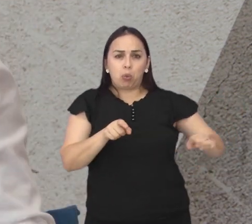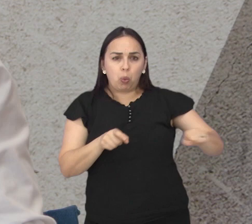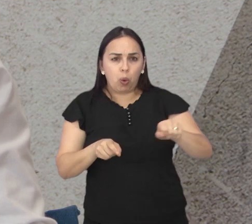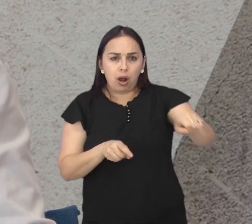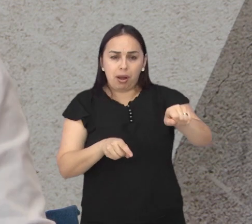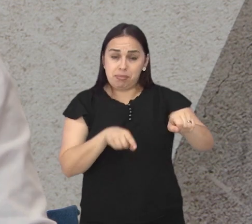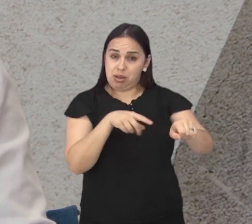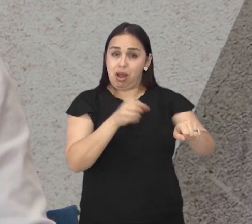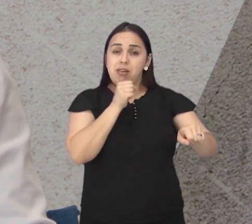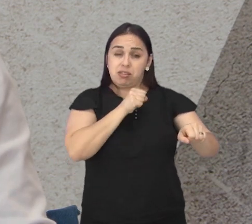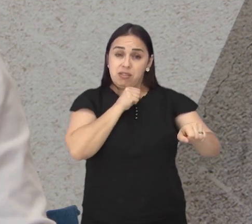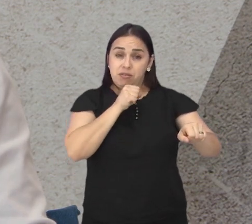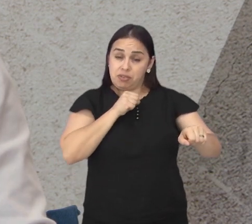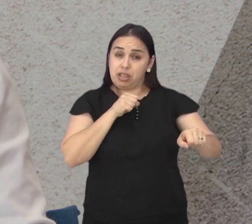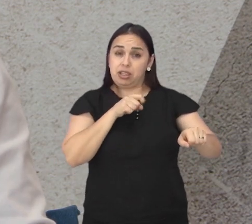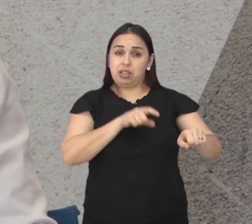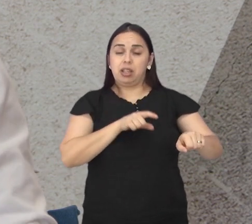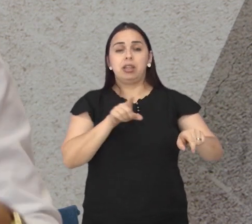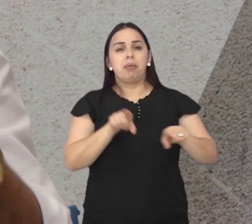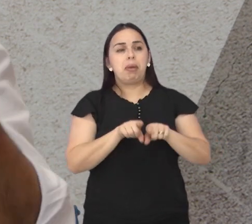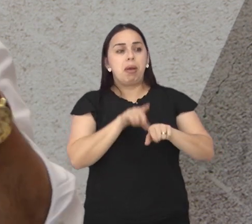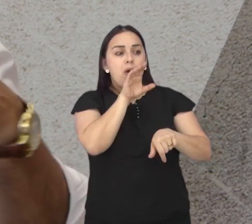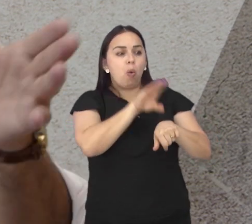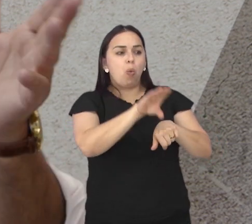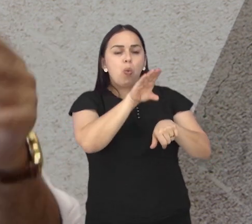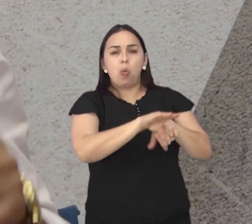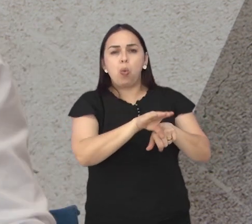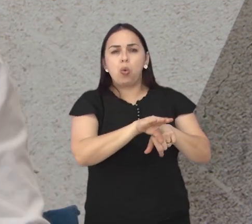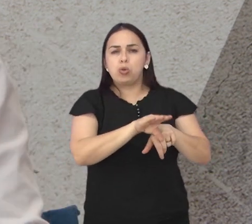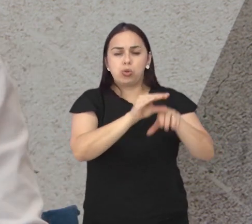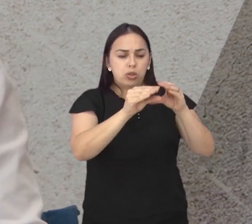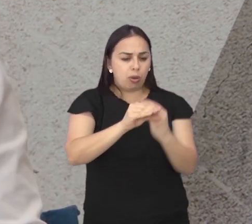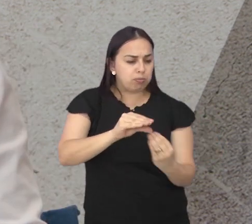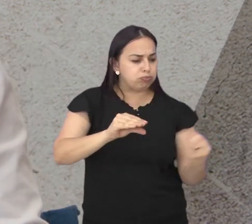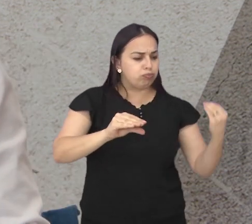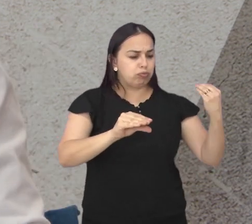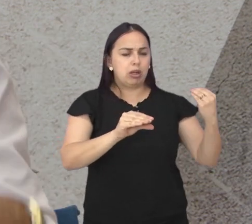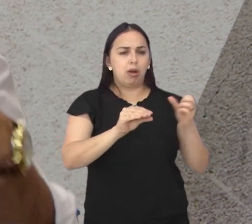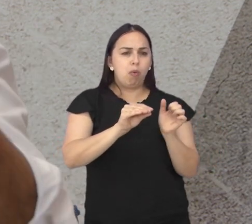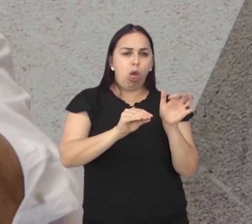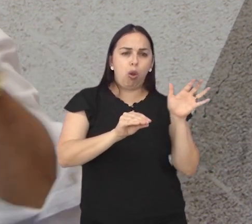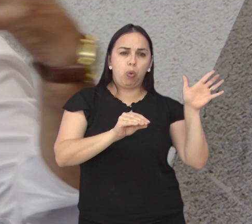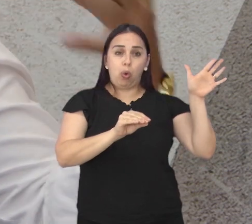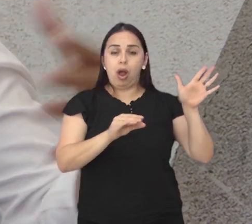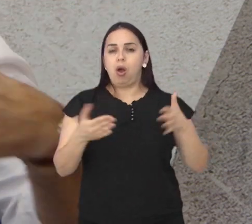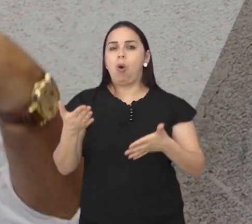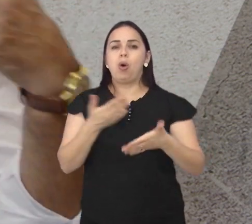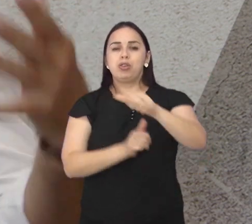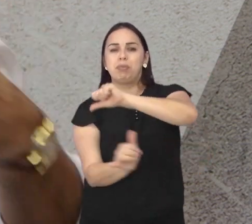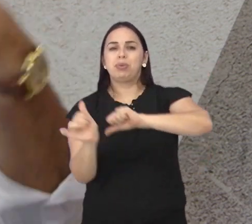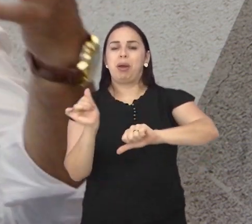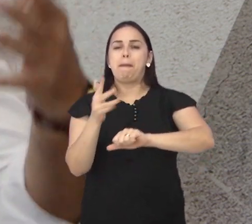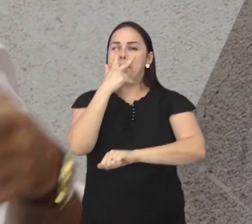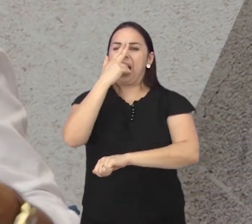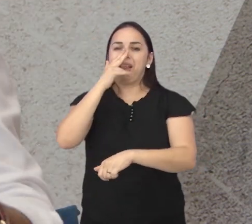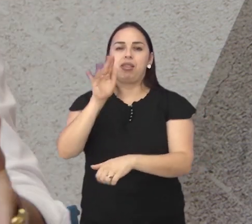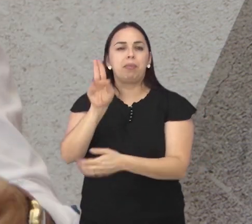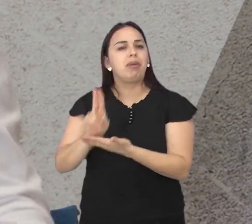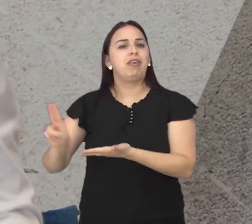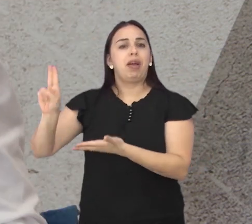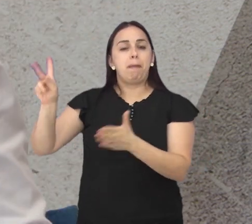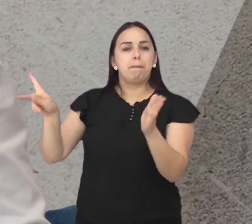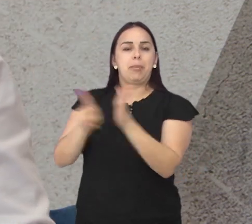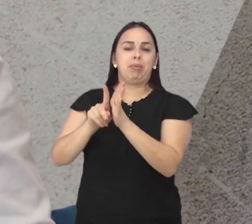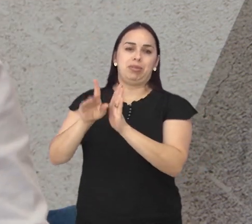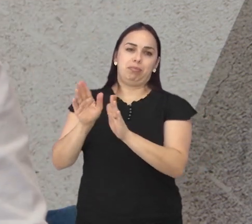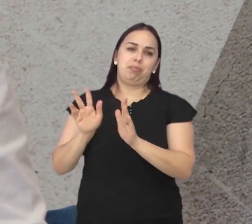câmbios antigos, né? Ou um curso específico para carburador. Hoje não, você tem quase que uma universidade